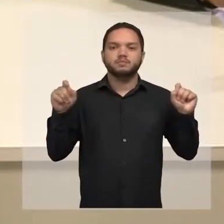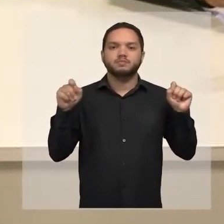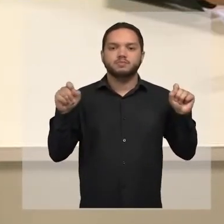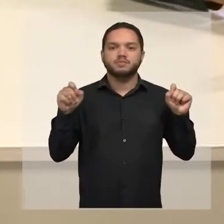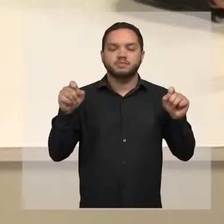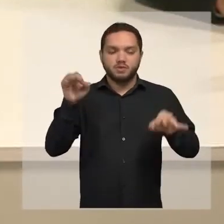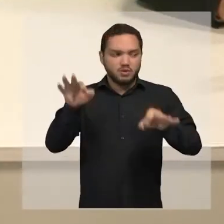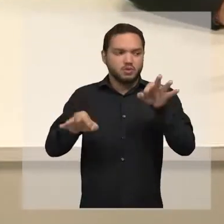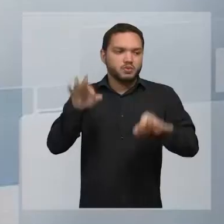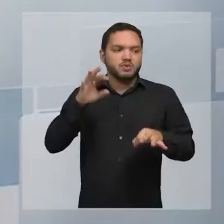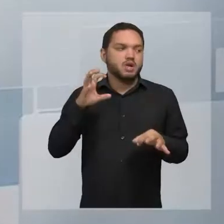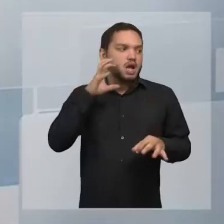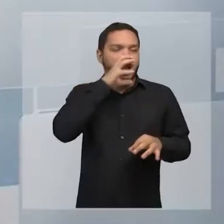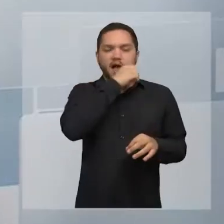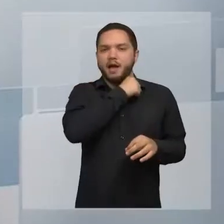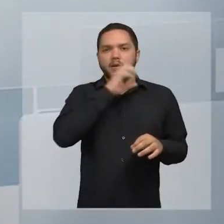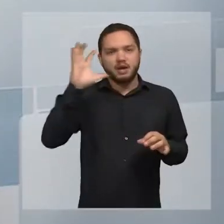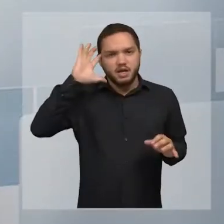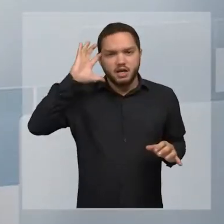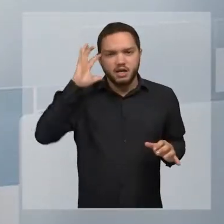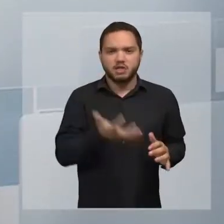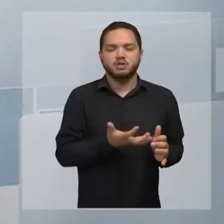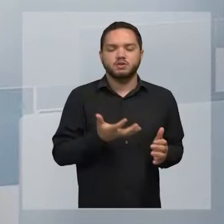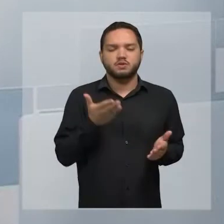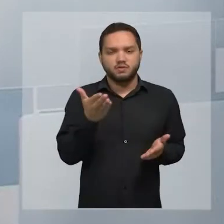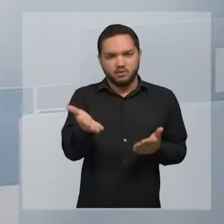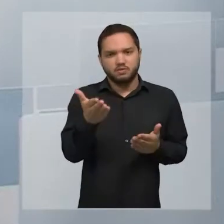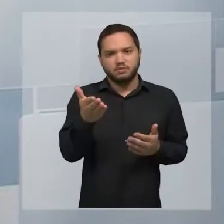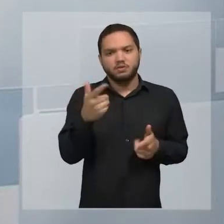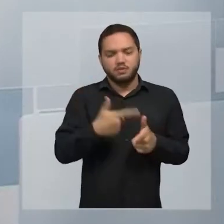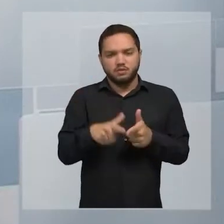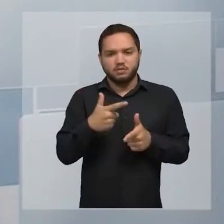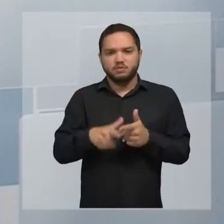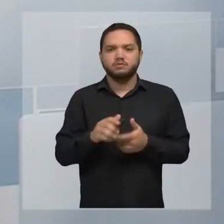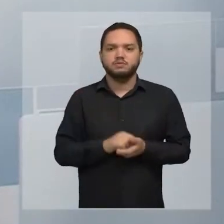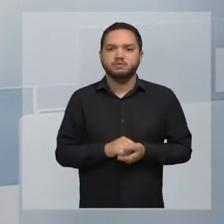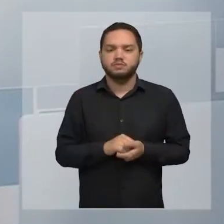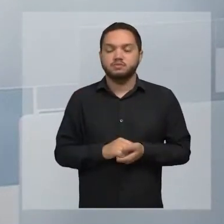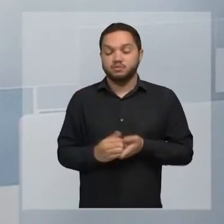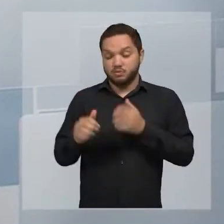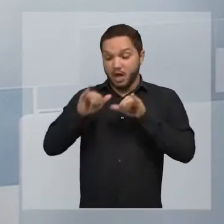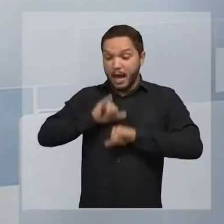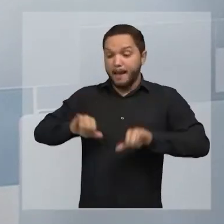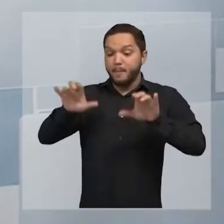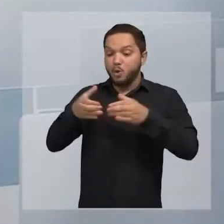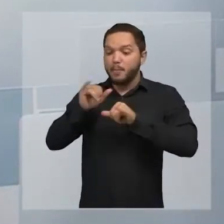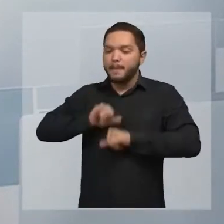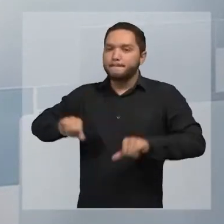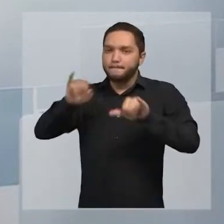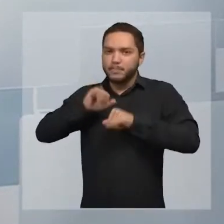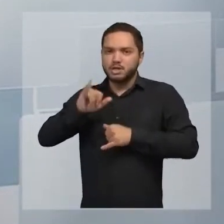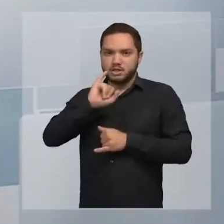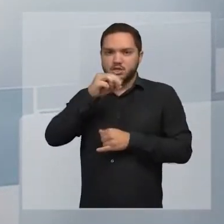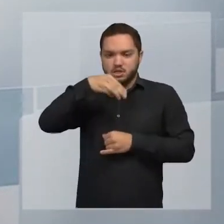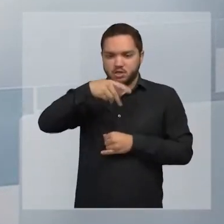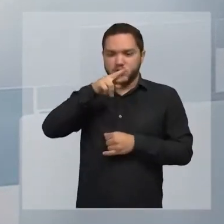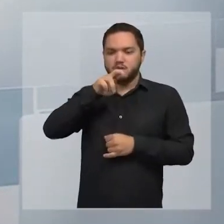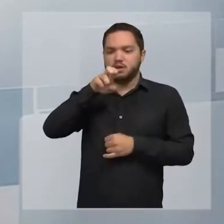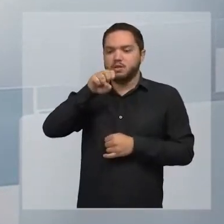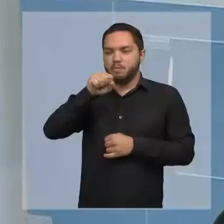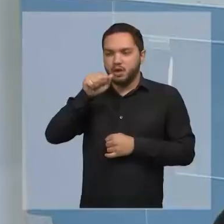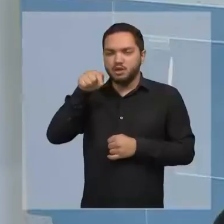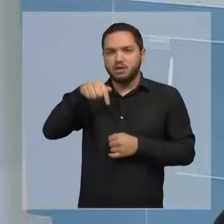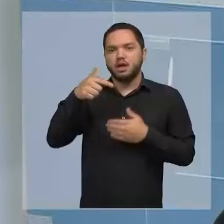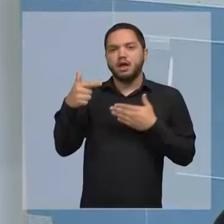para que a justiça resolva o mais rapidamente possível esse caso. E o papel da imprensa é importante, do